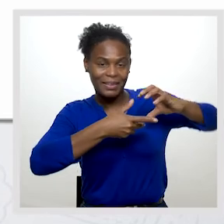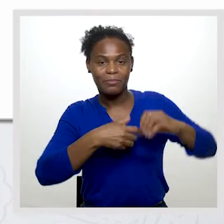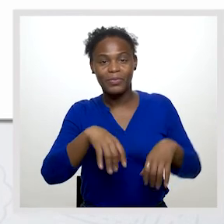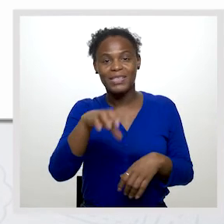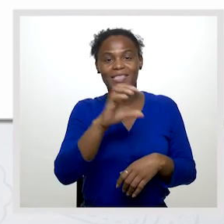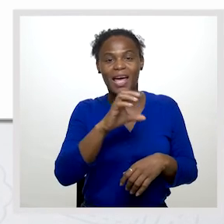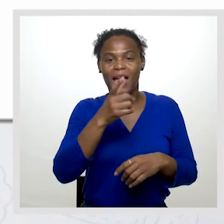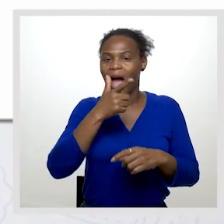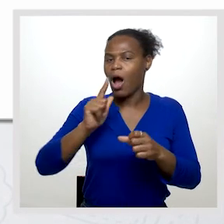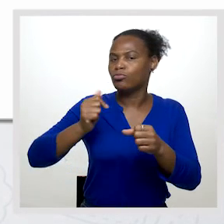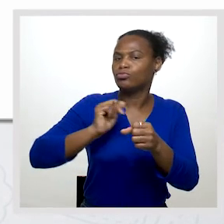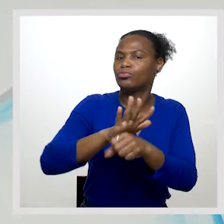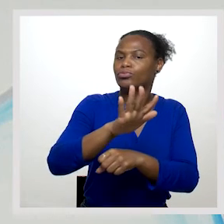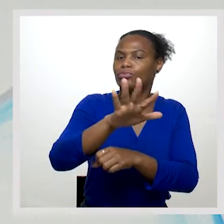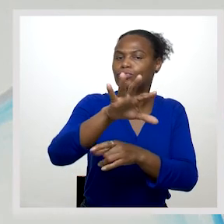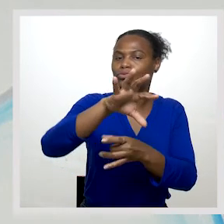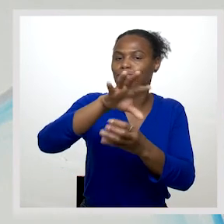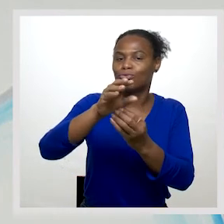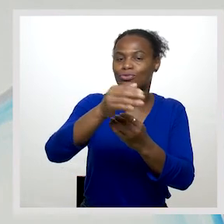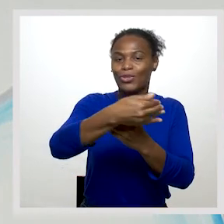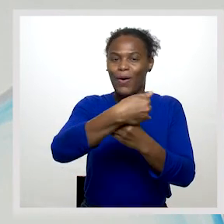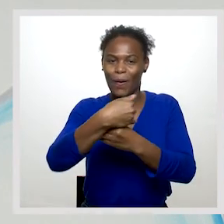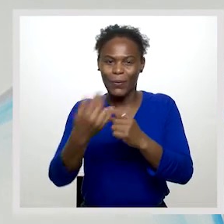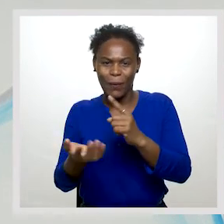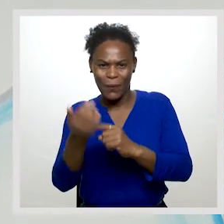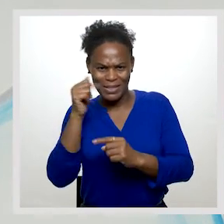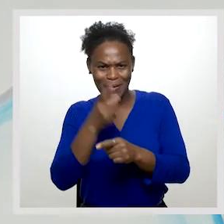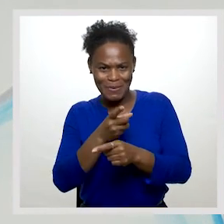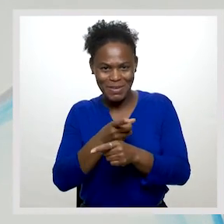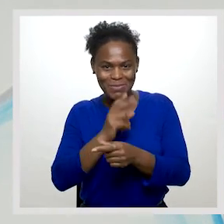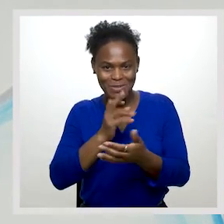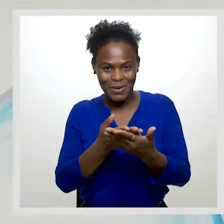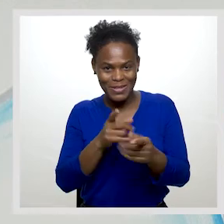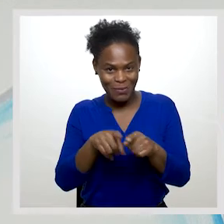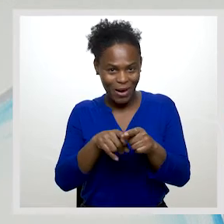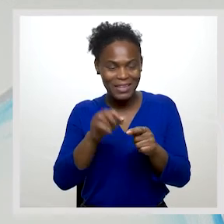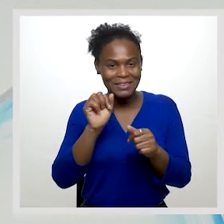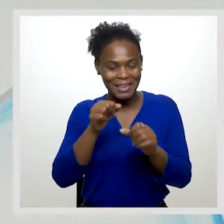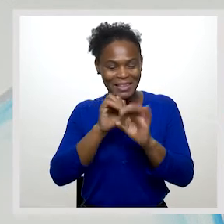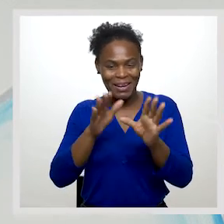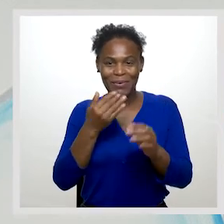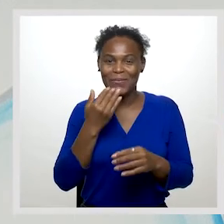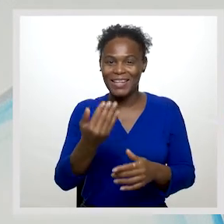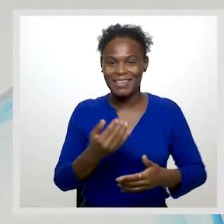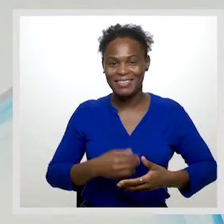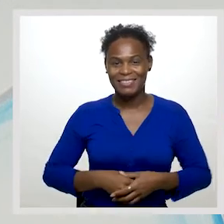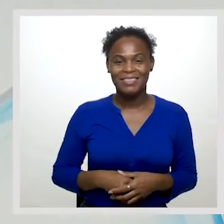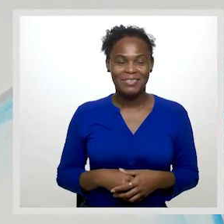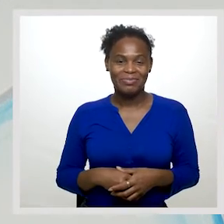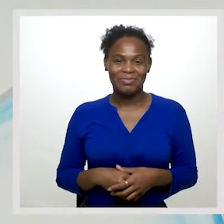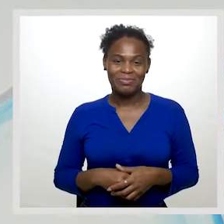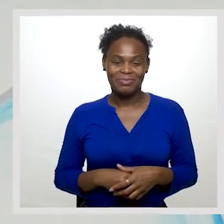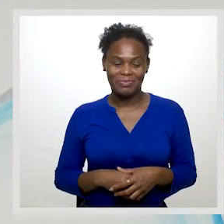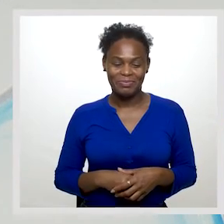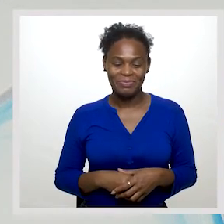Conseguiram o mesmo resultado? Claro que sim. Muito bem, então, obrigado. Agora vamos continuar ainda